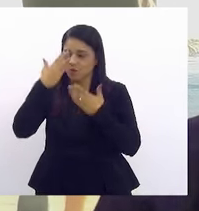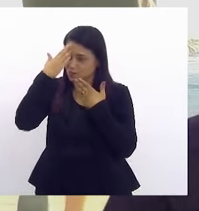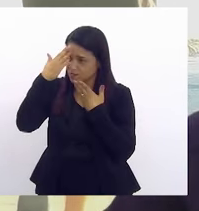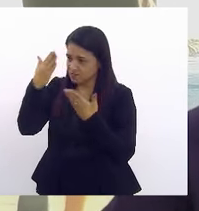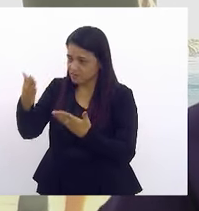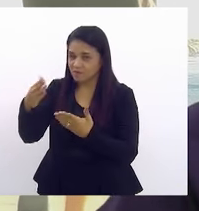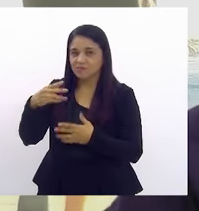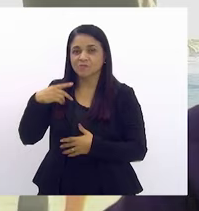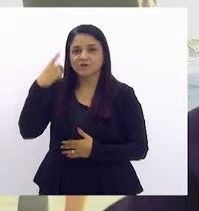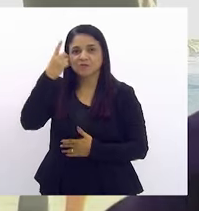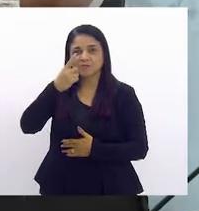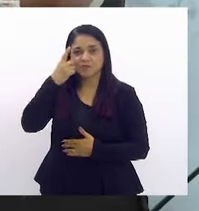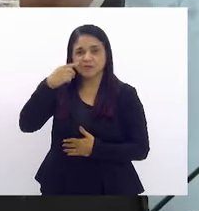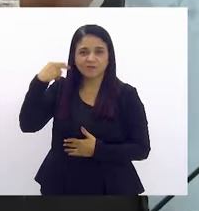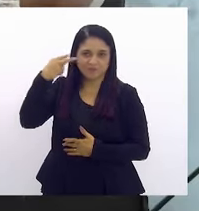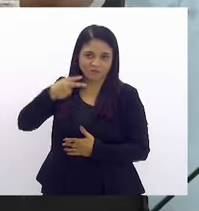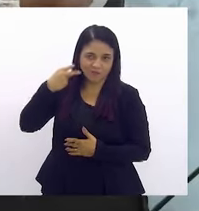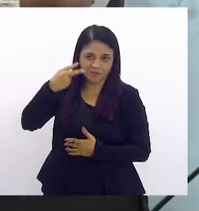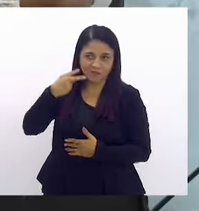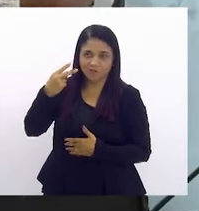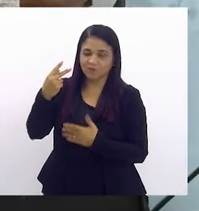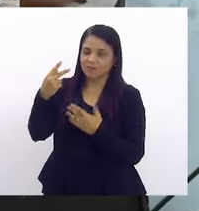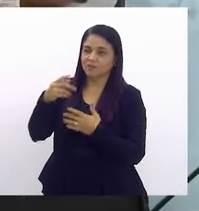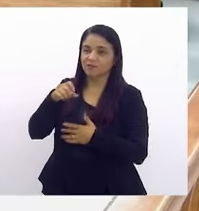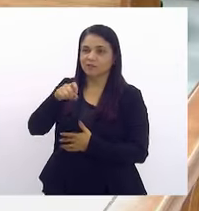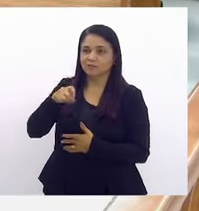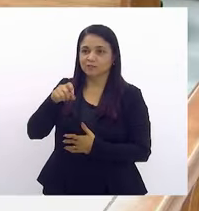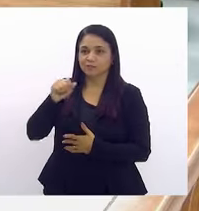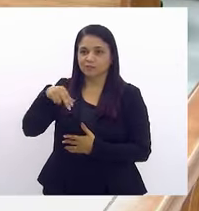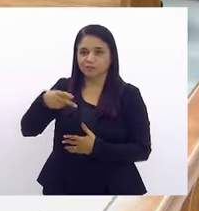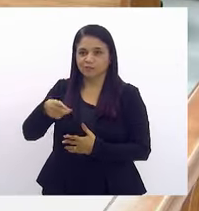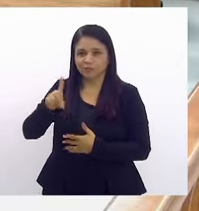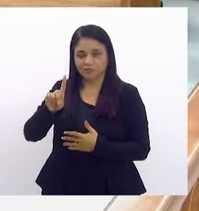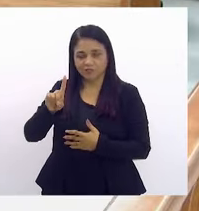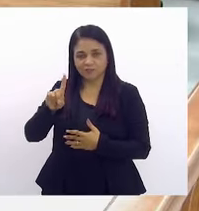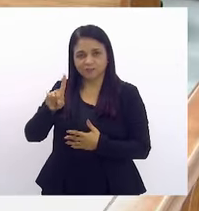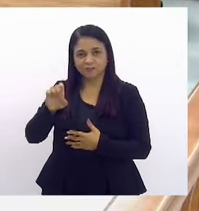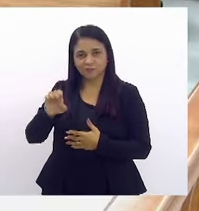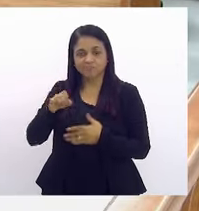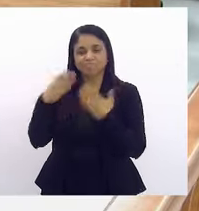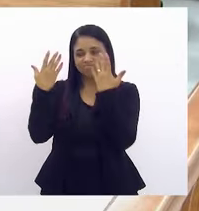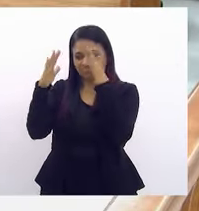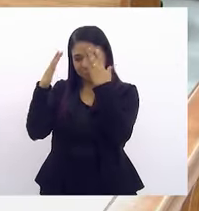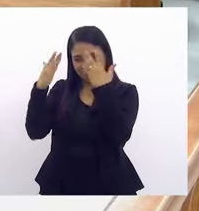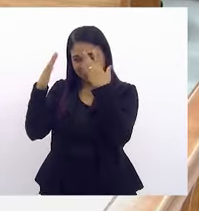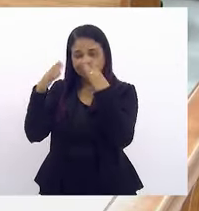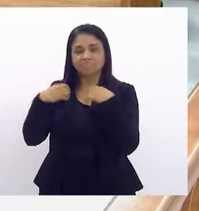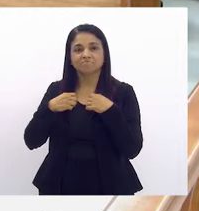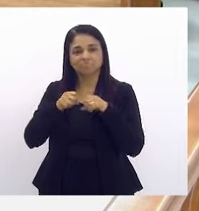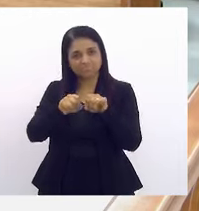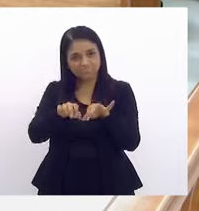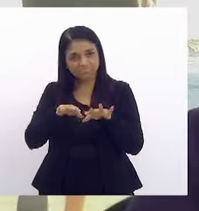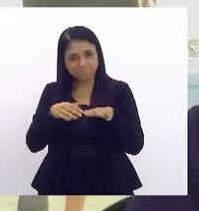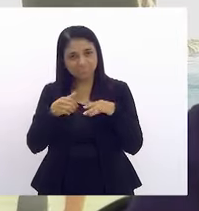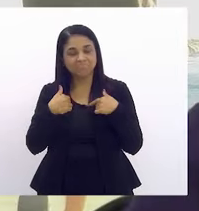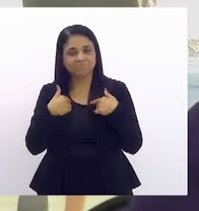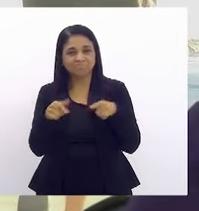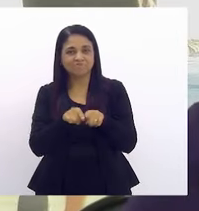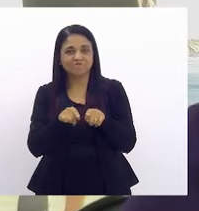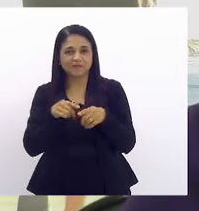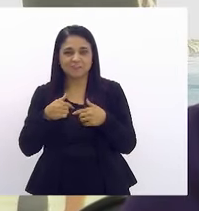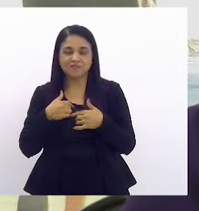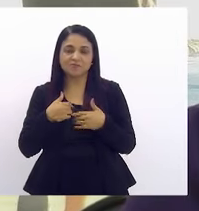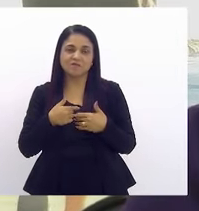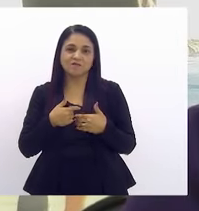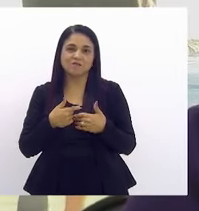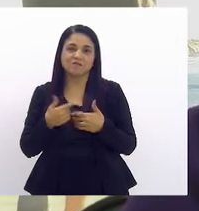deputado aqui, o vereador Xande, uma salva de palmas, conduziu aí a audiência na minha ausência, nobre presidente também da Comissão de Meio Ambiente